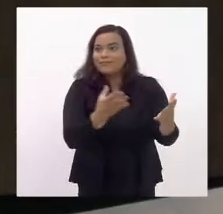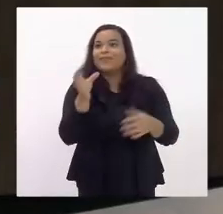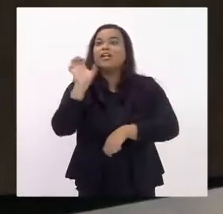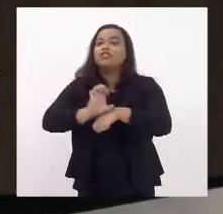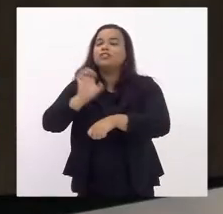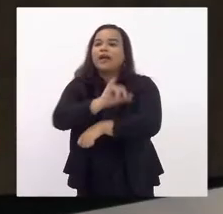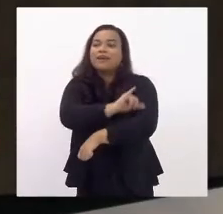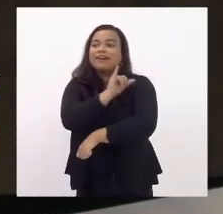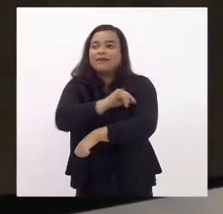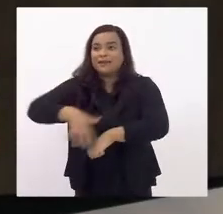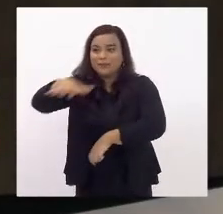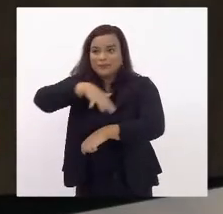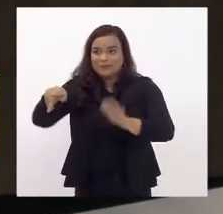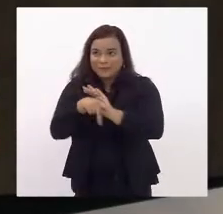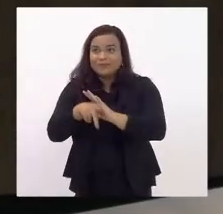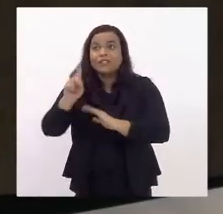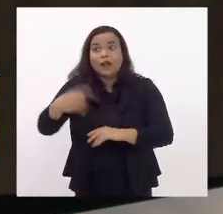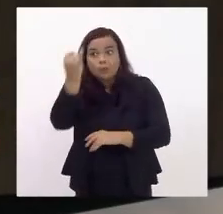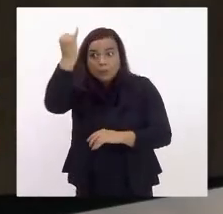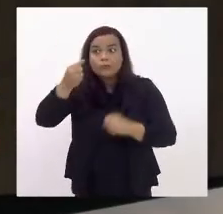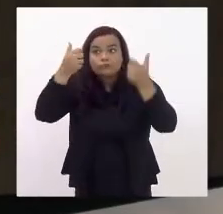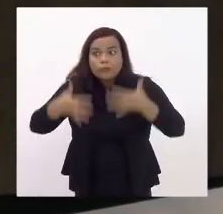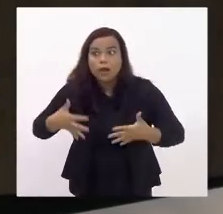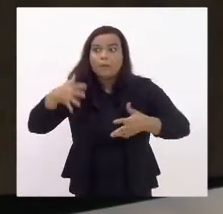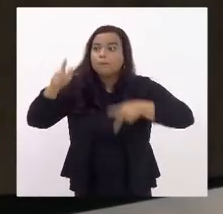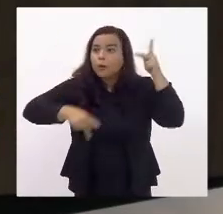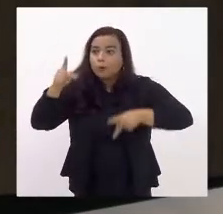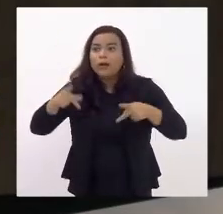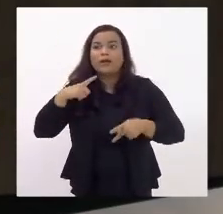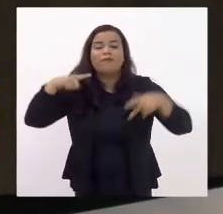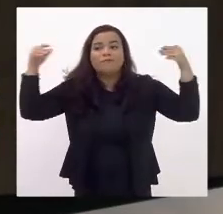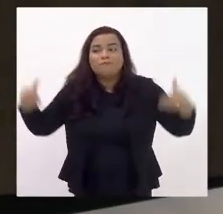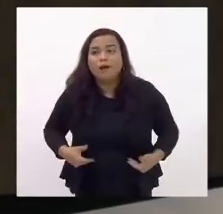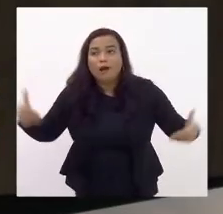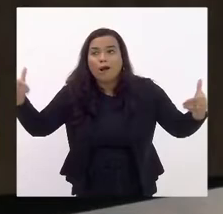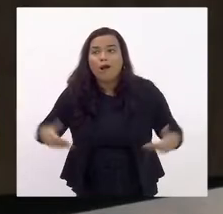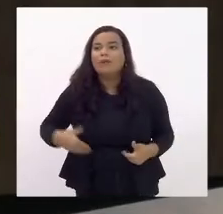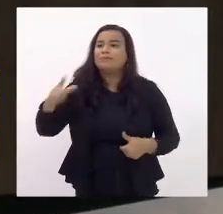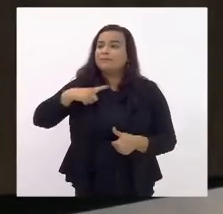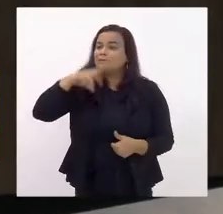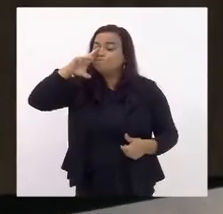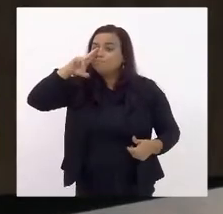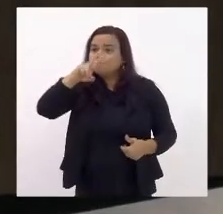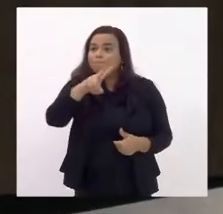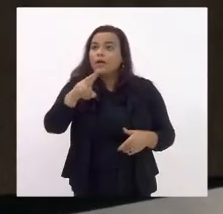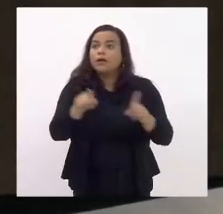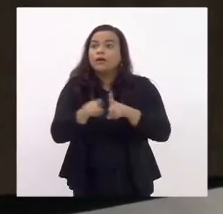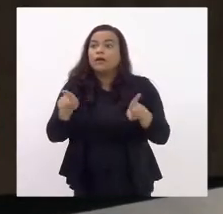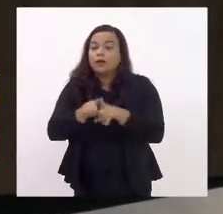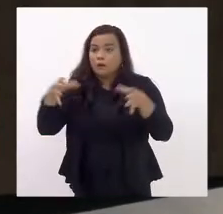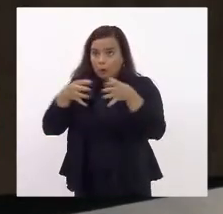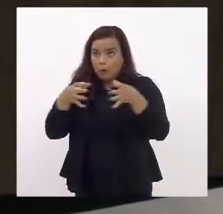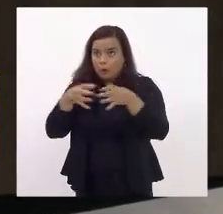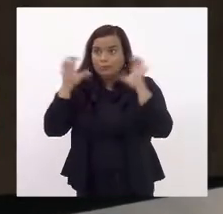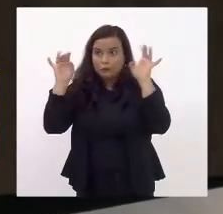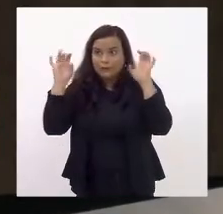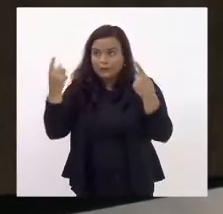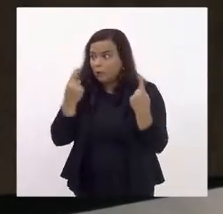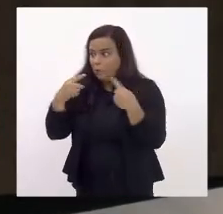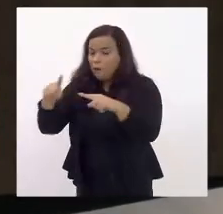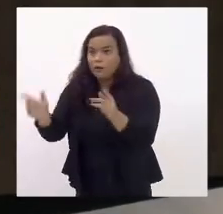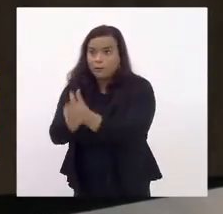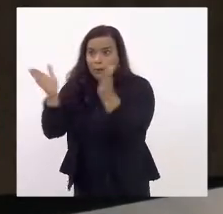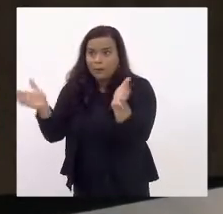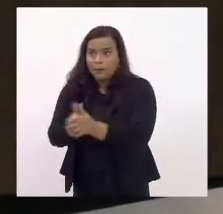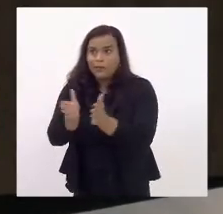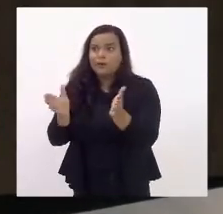presidente, dizer que a nossa população está passando fome, né? À frente da Comissão Especial de Enfrentamento à Miséria e Combate à Pobreza, a